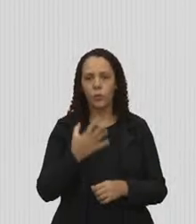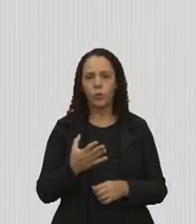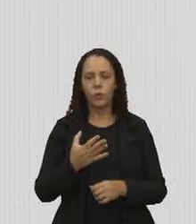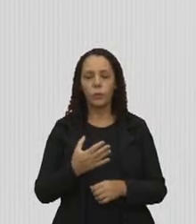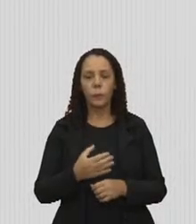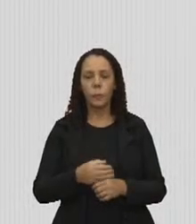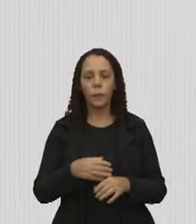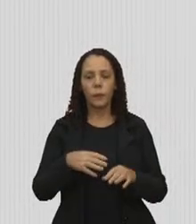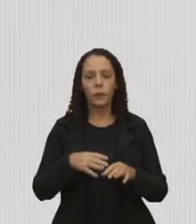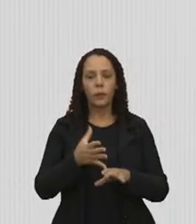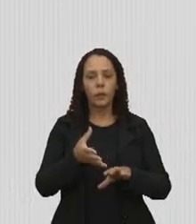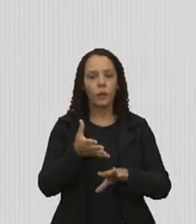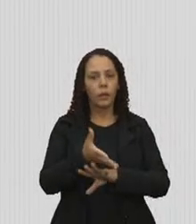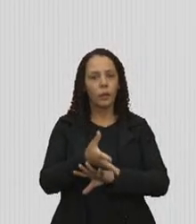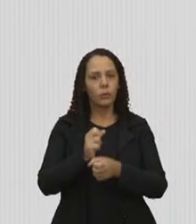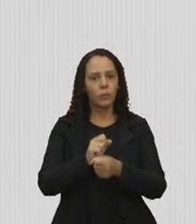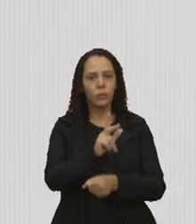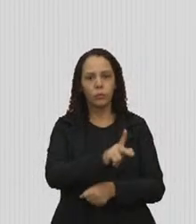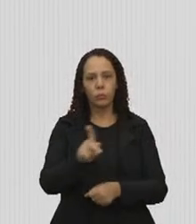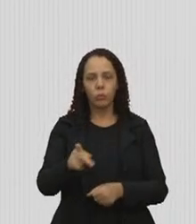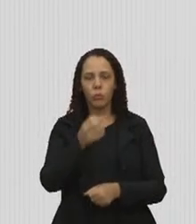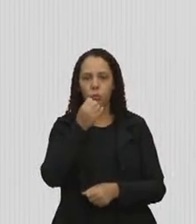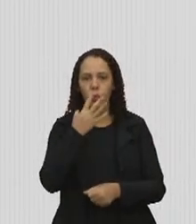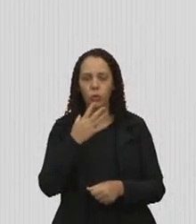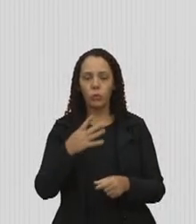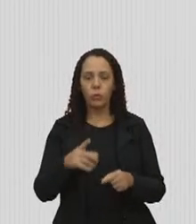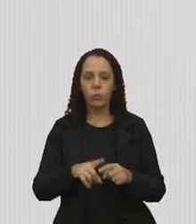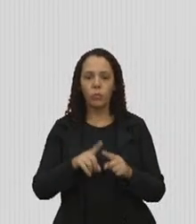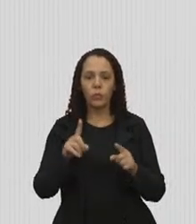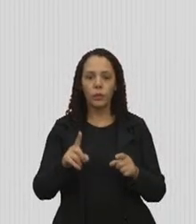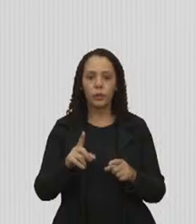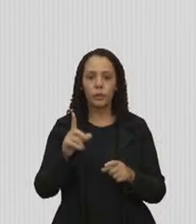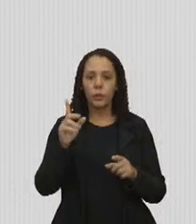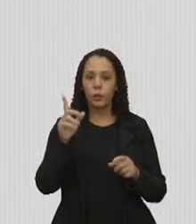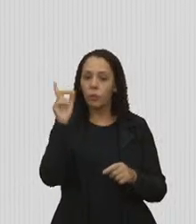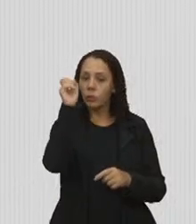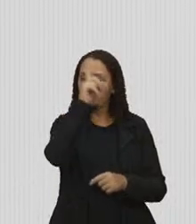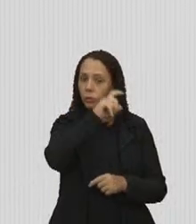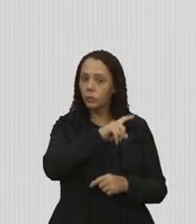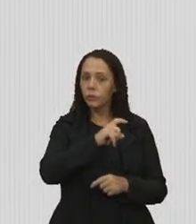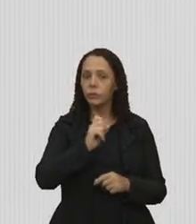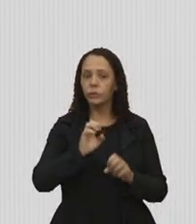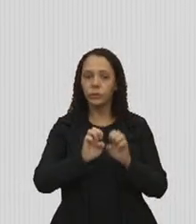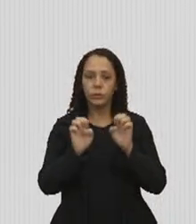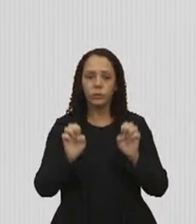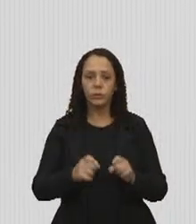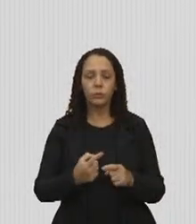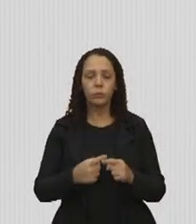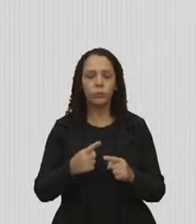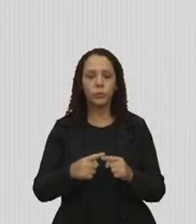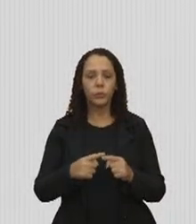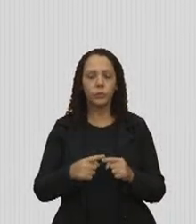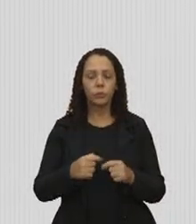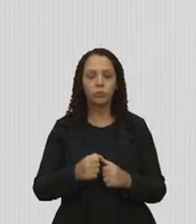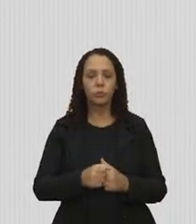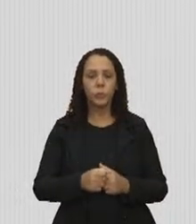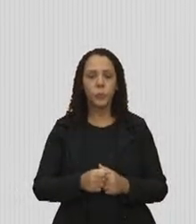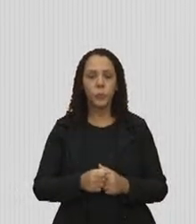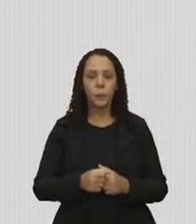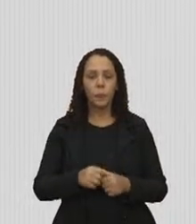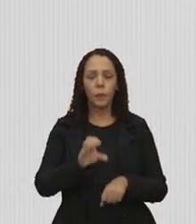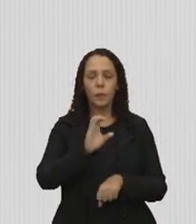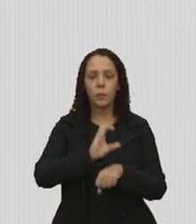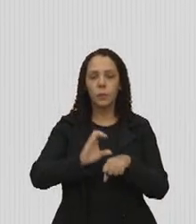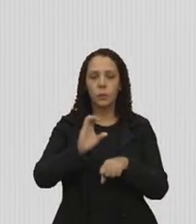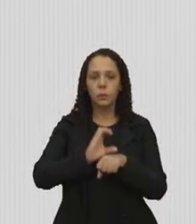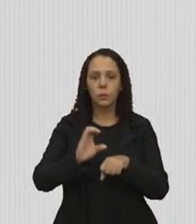dos nossos docentes é muito boa, porém é uma estrutura um pouco rígida com relação à flexibilidade de oferta de